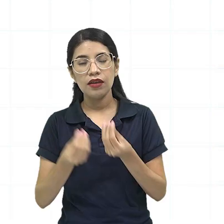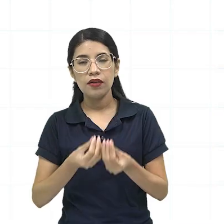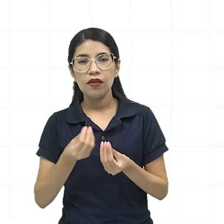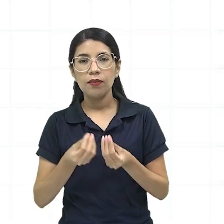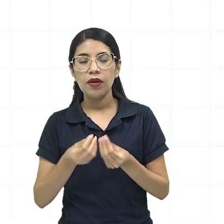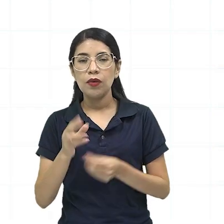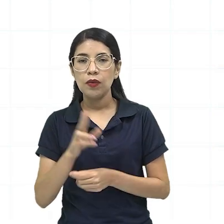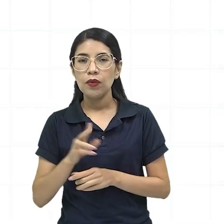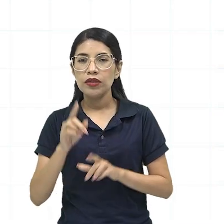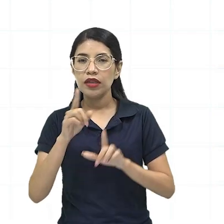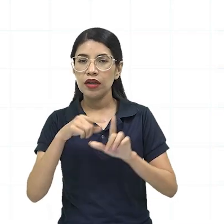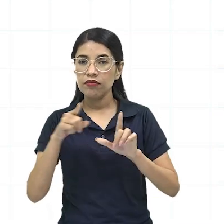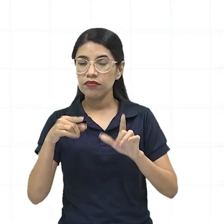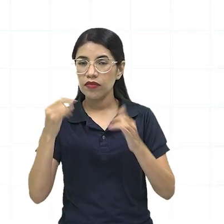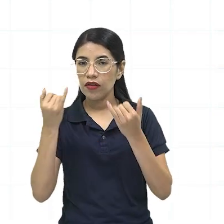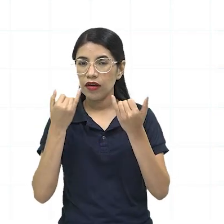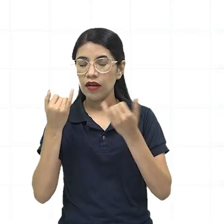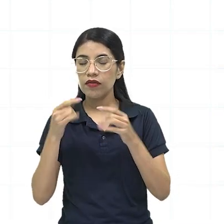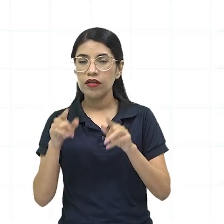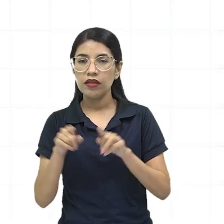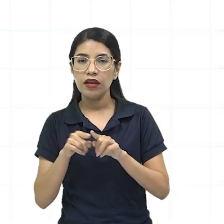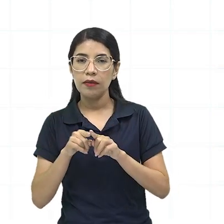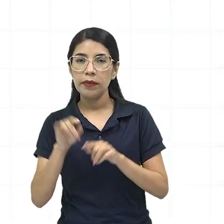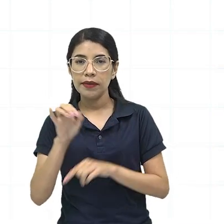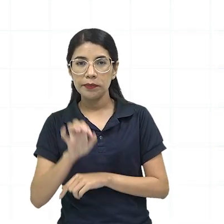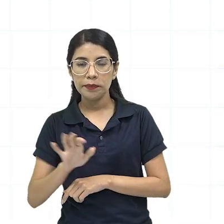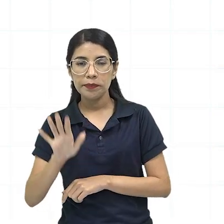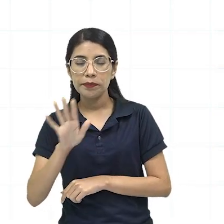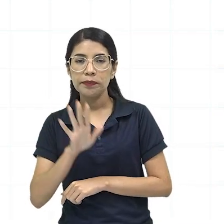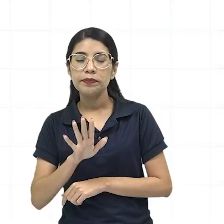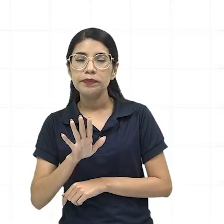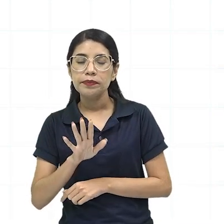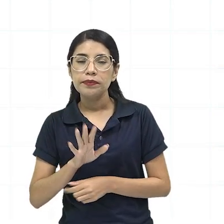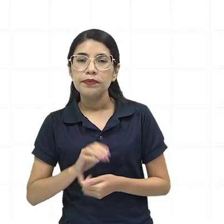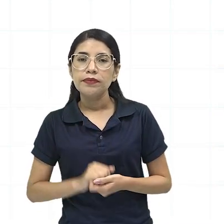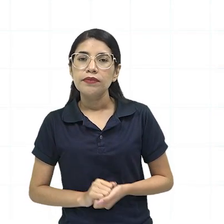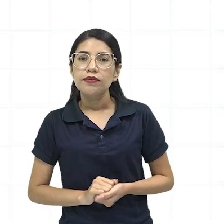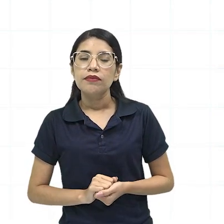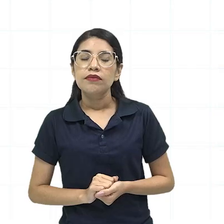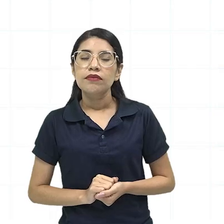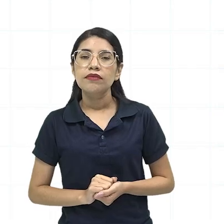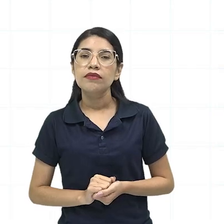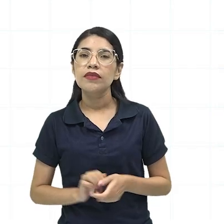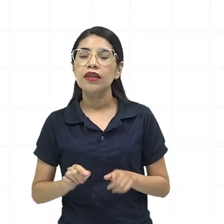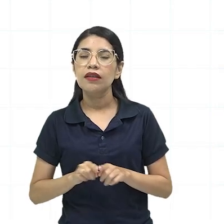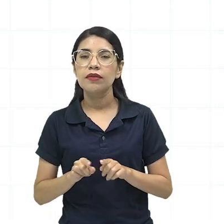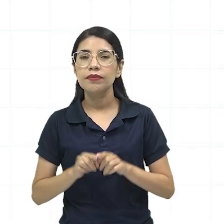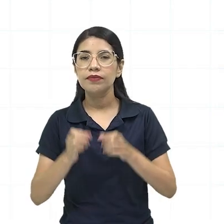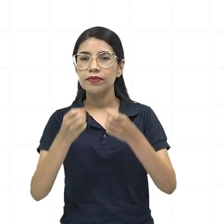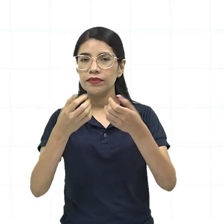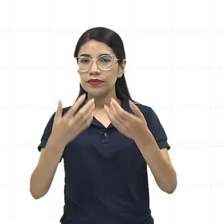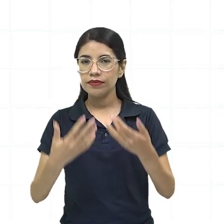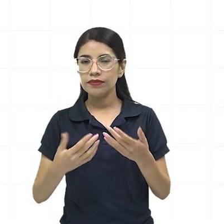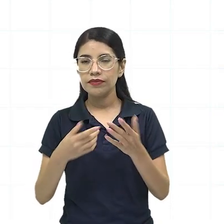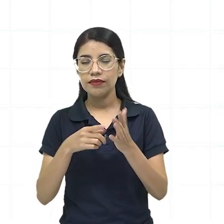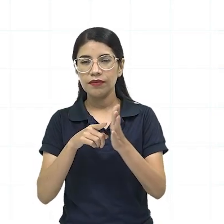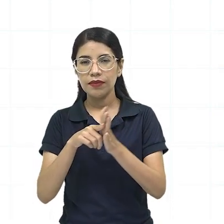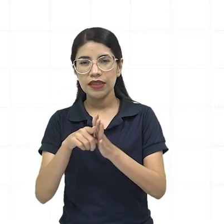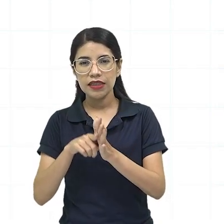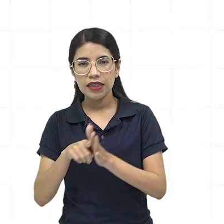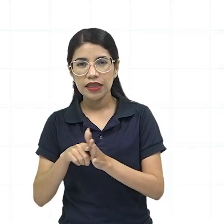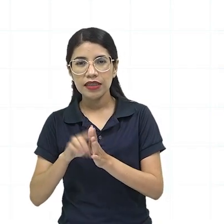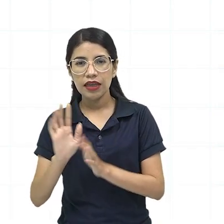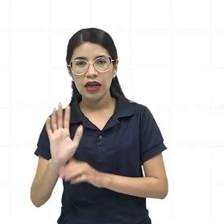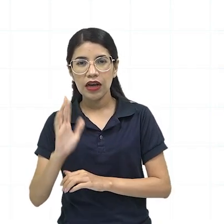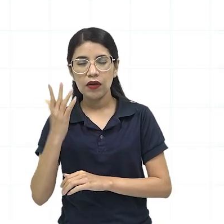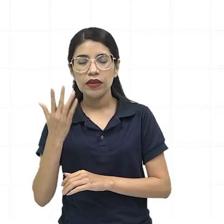usar os infográficos, em que eu vou usar as imagens, eu vou falar sobre as pesquisas que estão sendo feitas